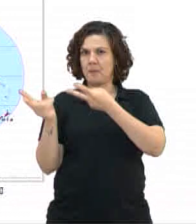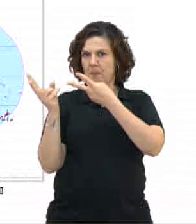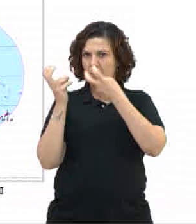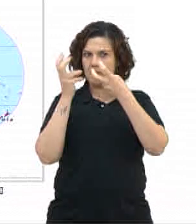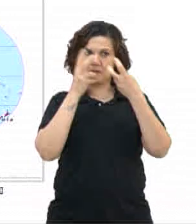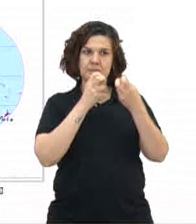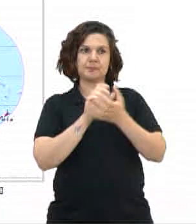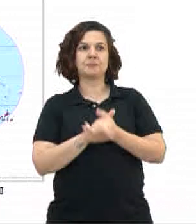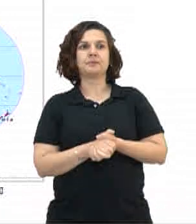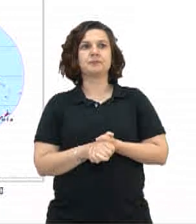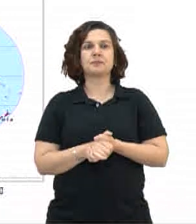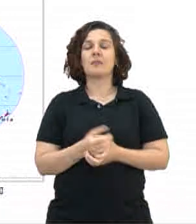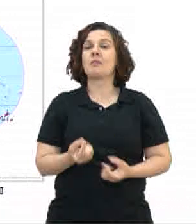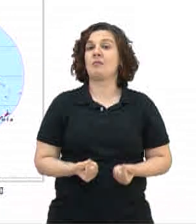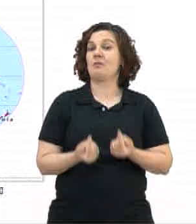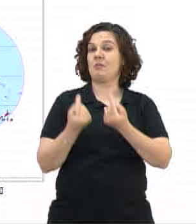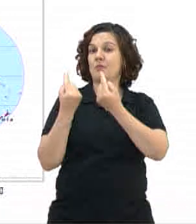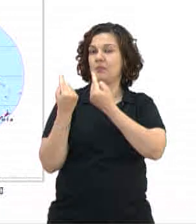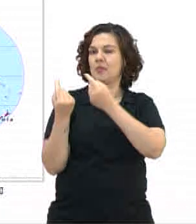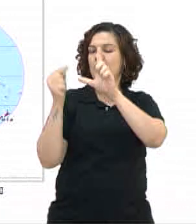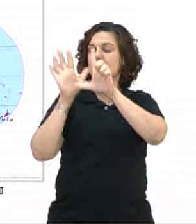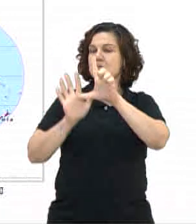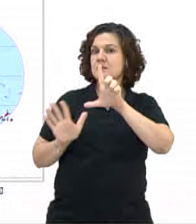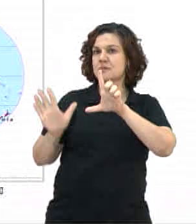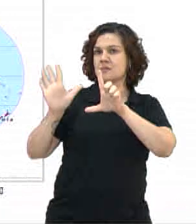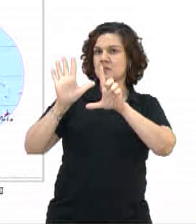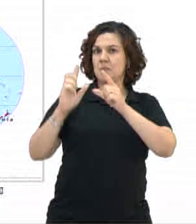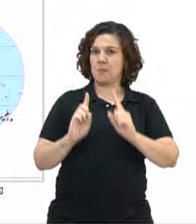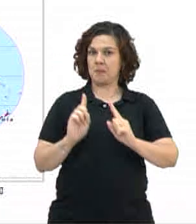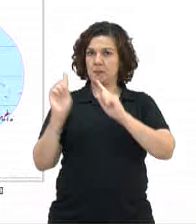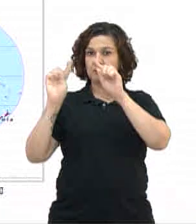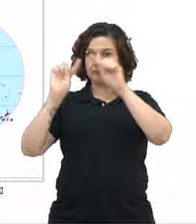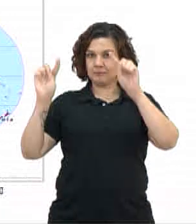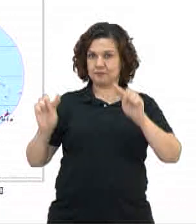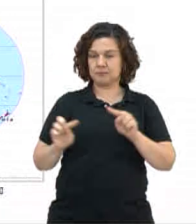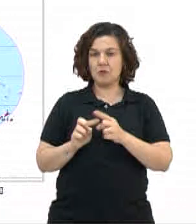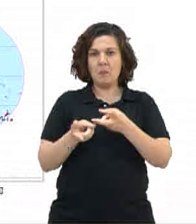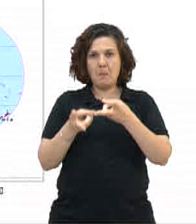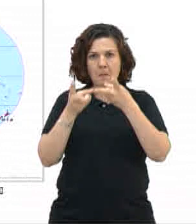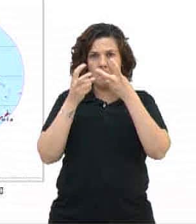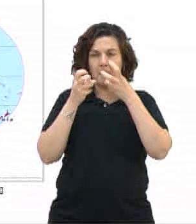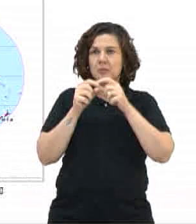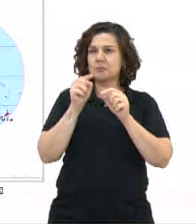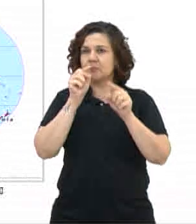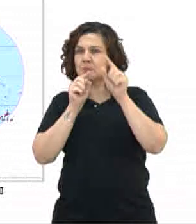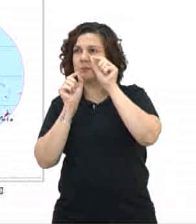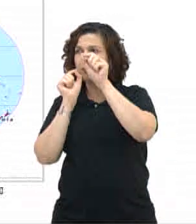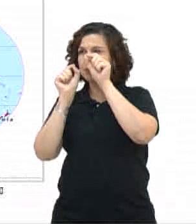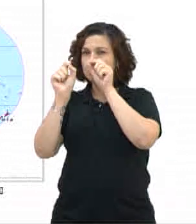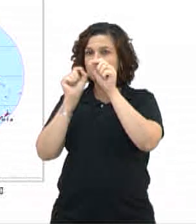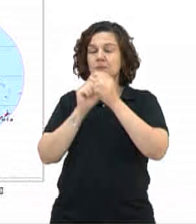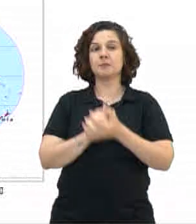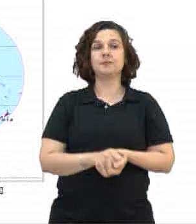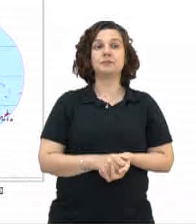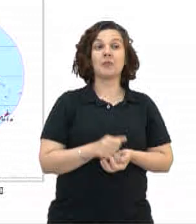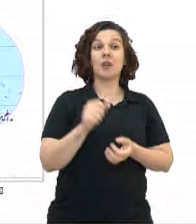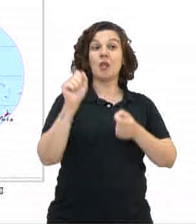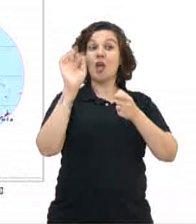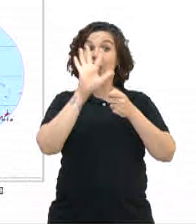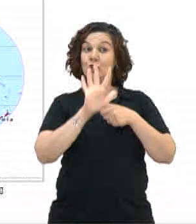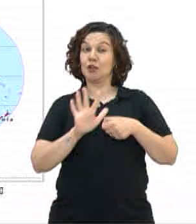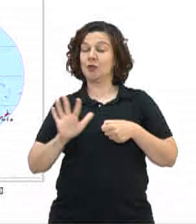bastante atenção essas imagens que estão aparecendo aí na sua tela. E se você olhar com bastante atenção, você vai perceber que